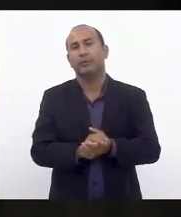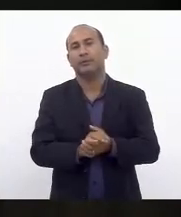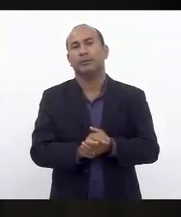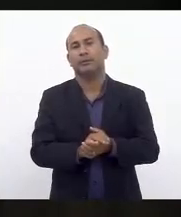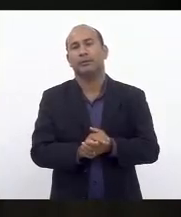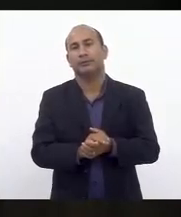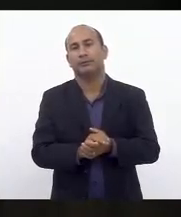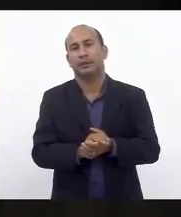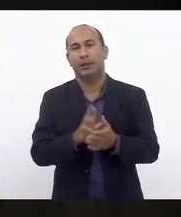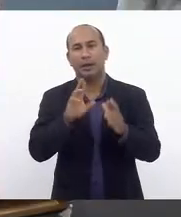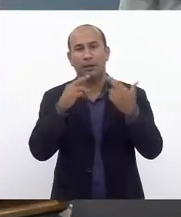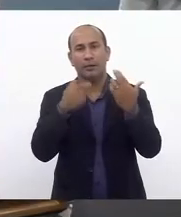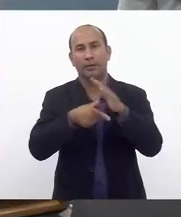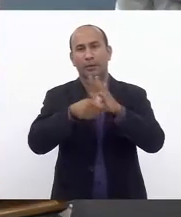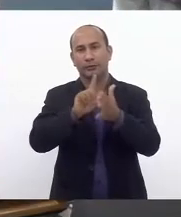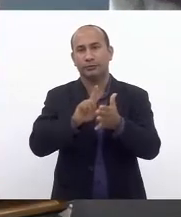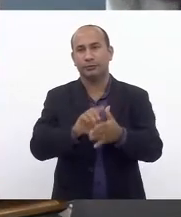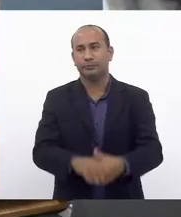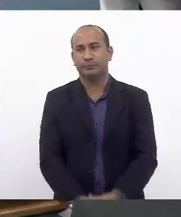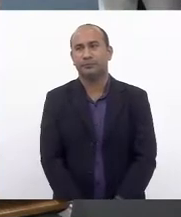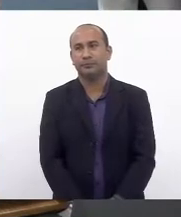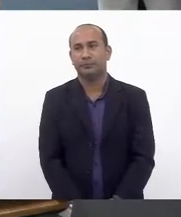anterior.